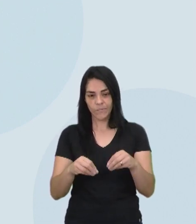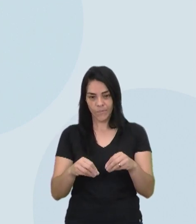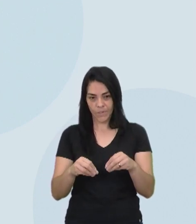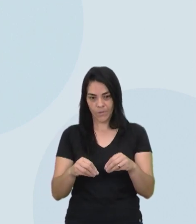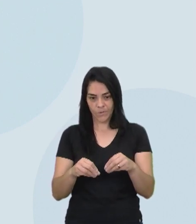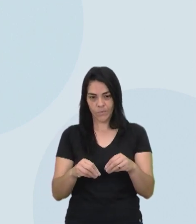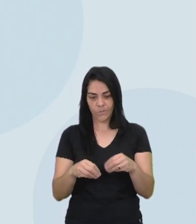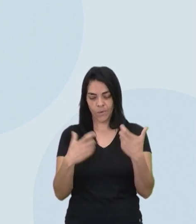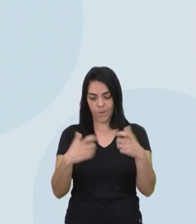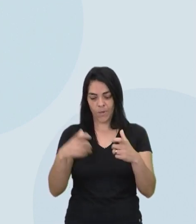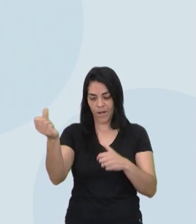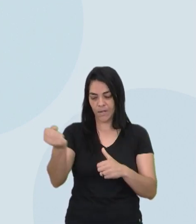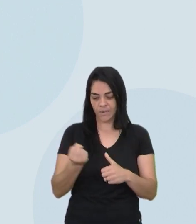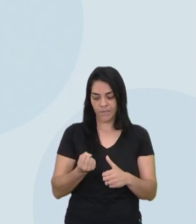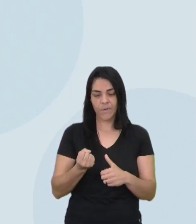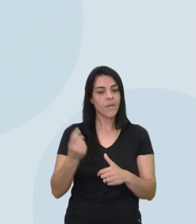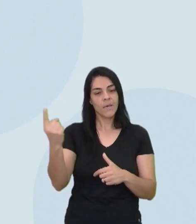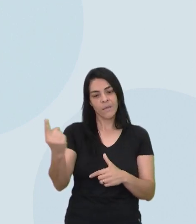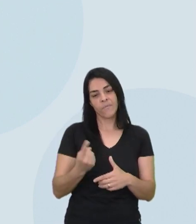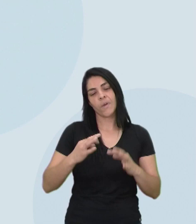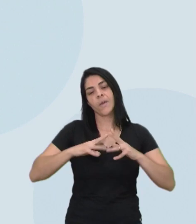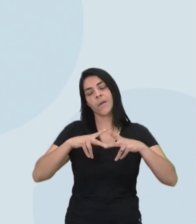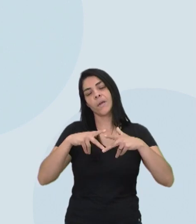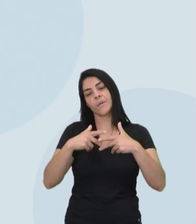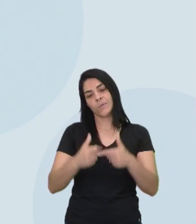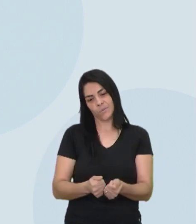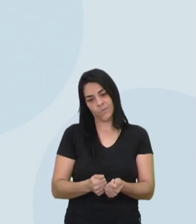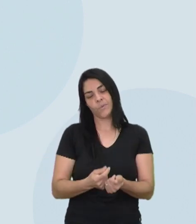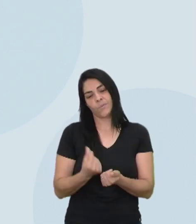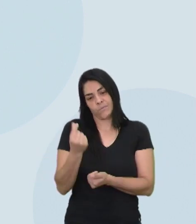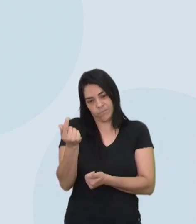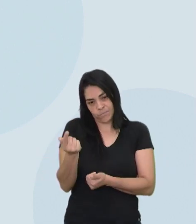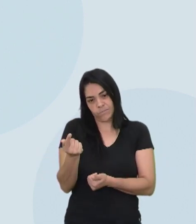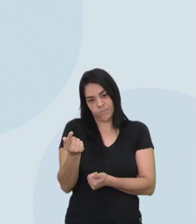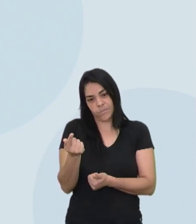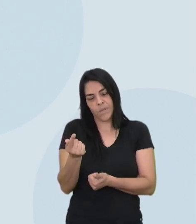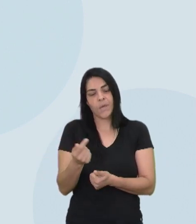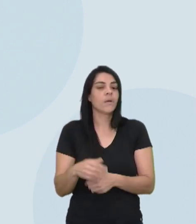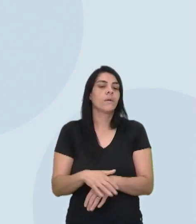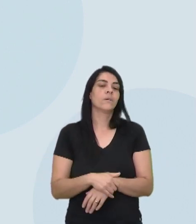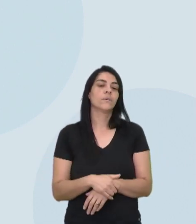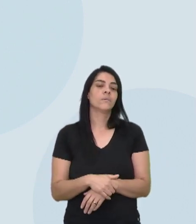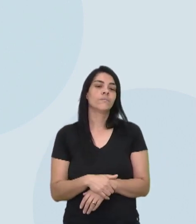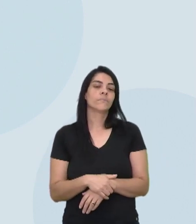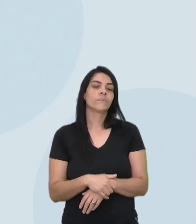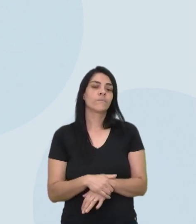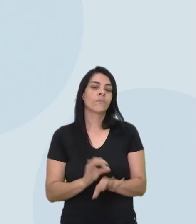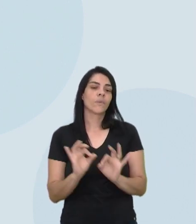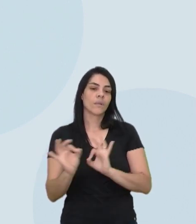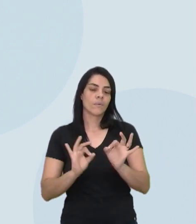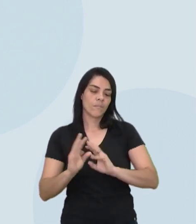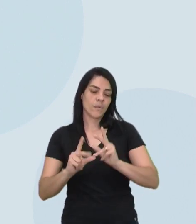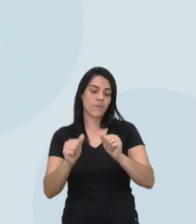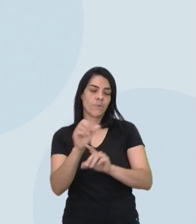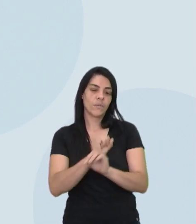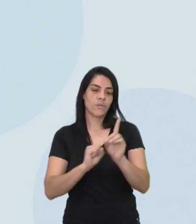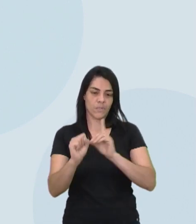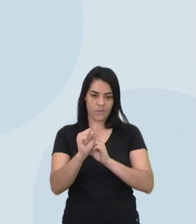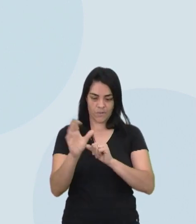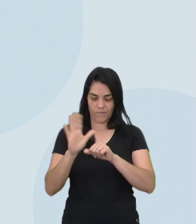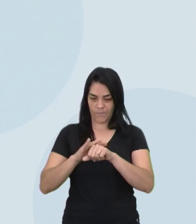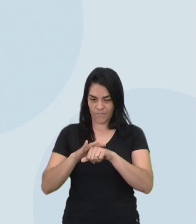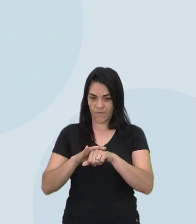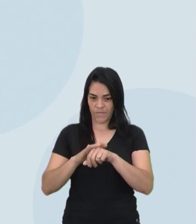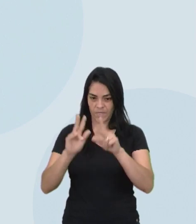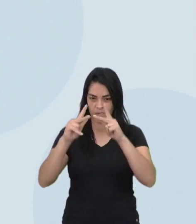financeiro, né? Assim como é por ele que a gente estrutura a nossa sociedade. Eu vou até fazer um link aleatório Que lembra que a gente